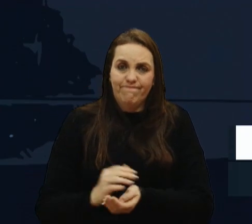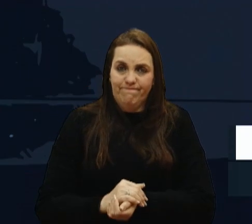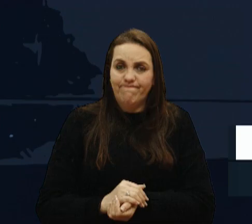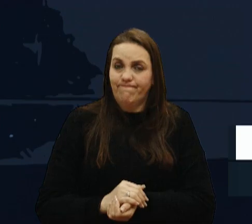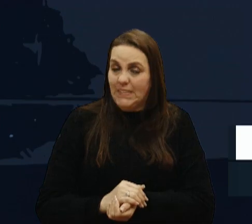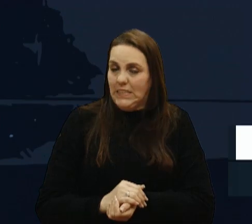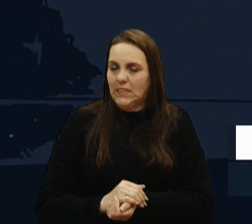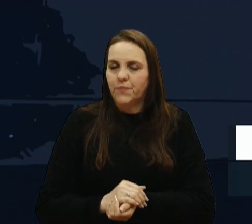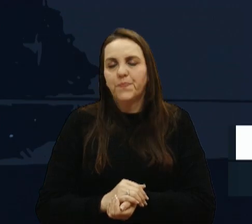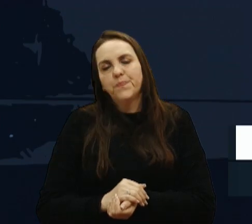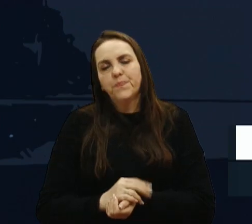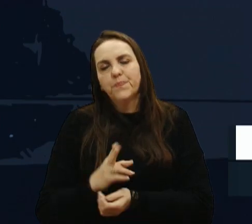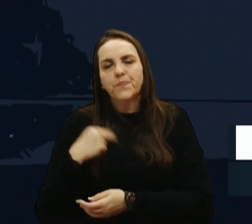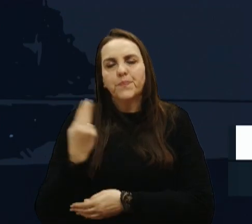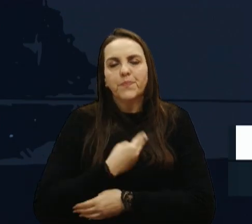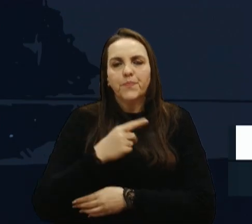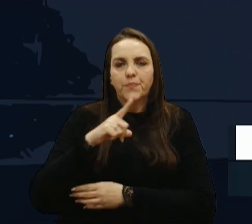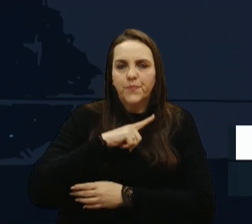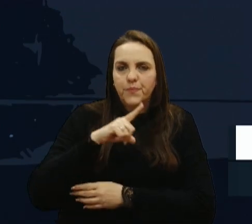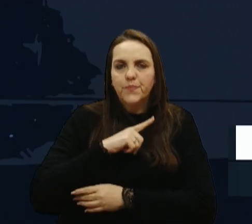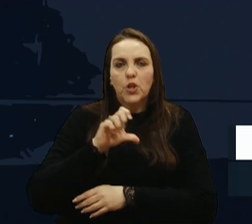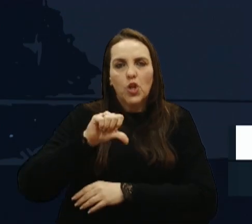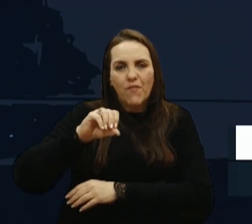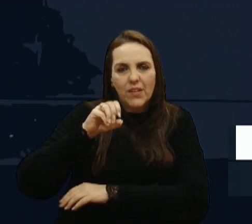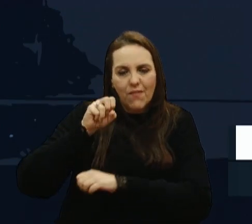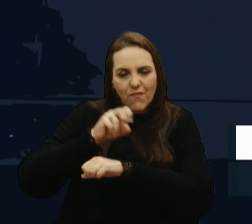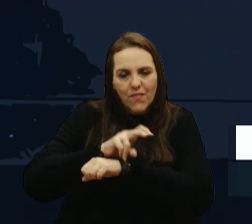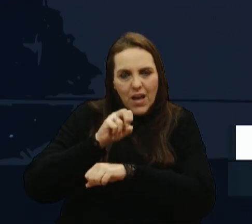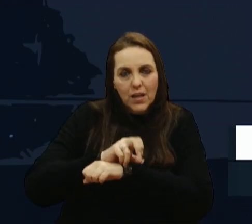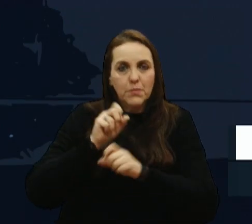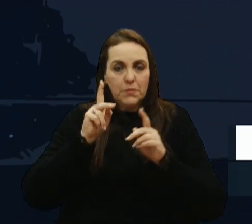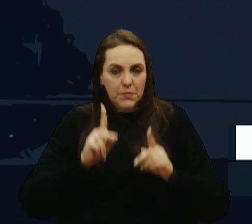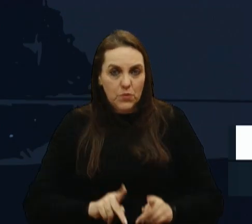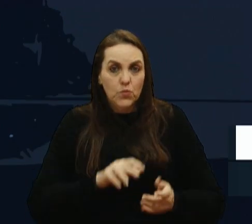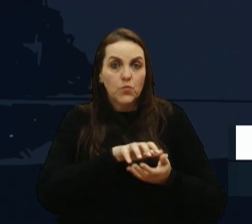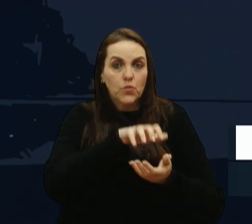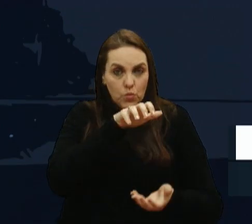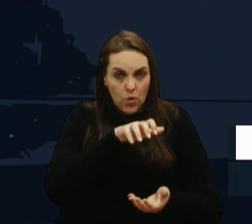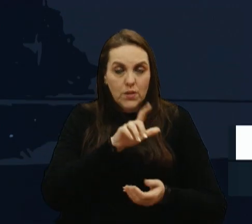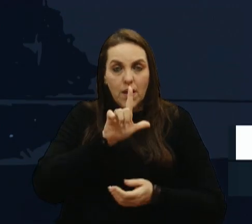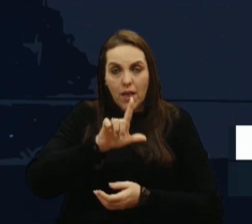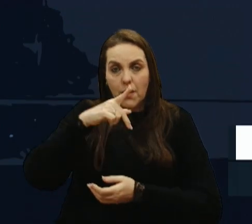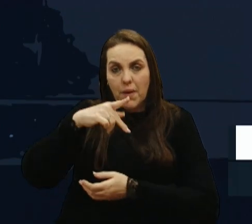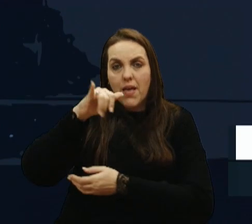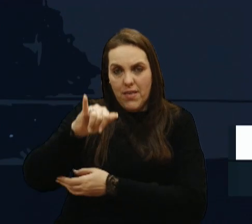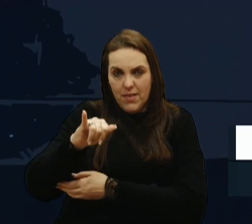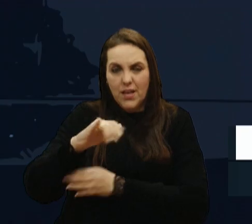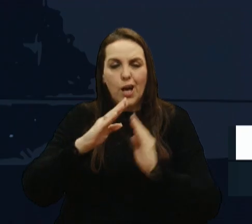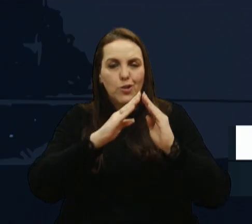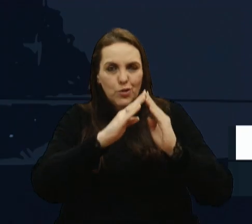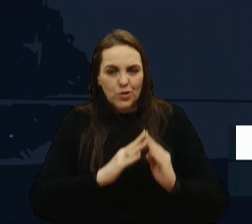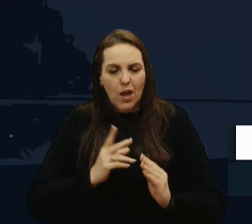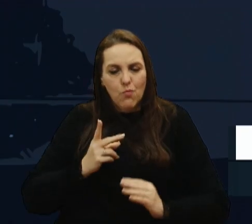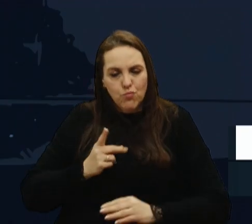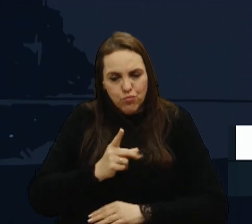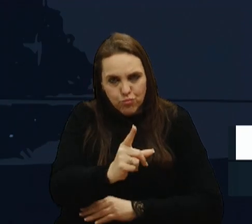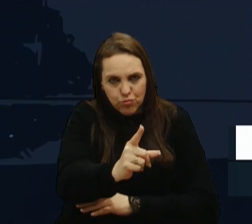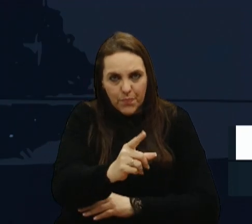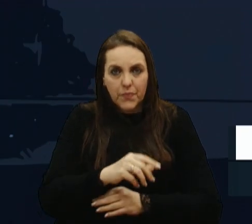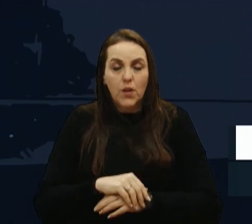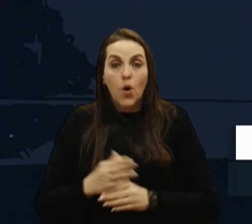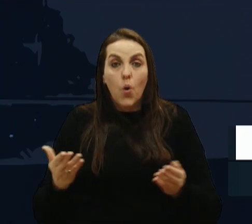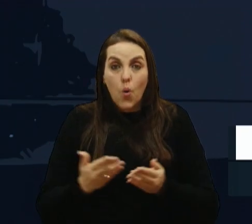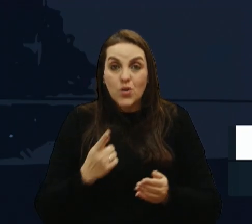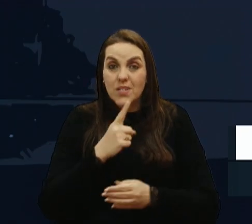Tá? Nós temos 90 vagas para pessoas idosas em ILPIs, hoje ocupamos 102,